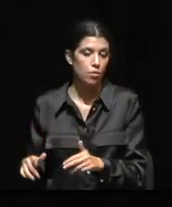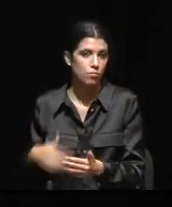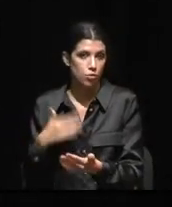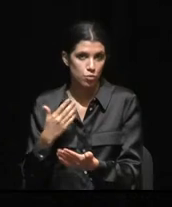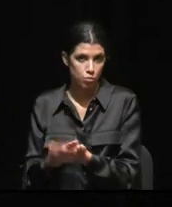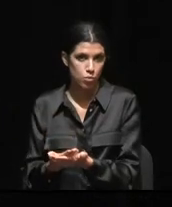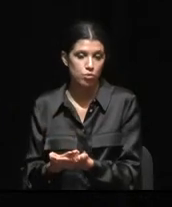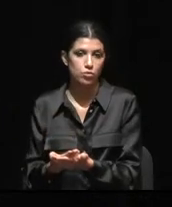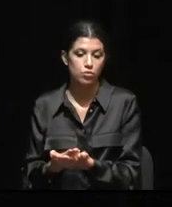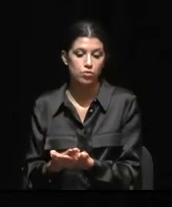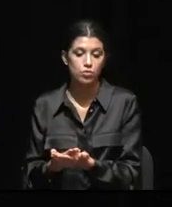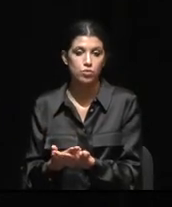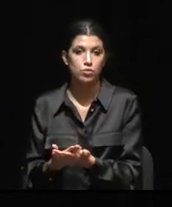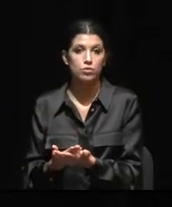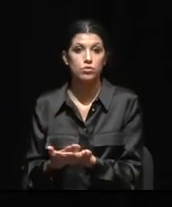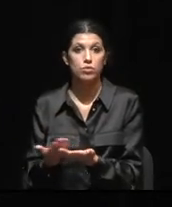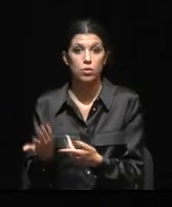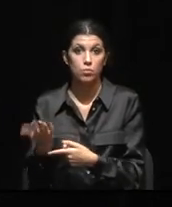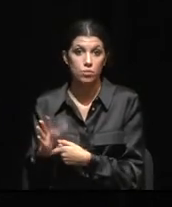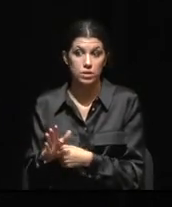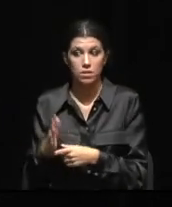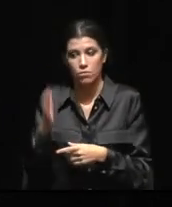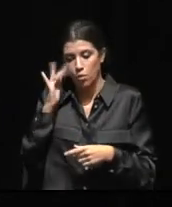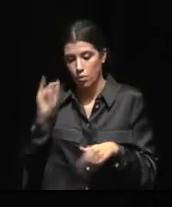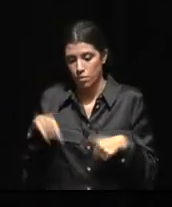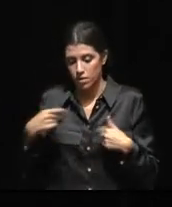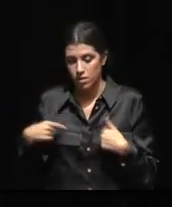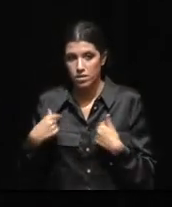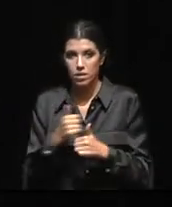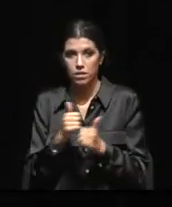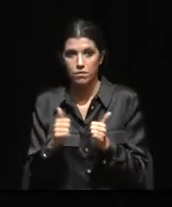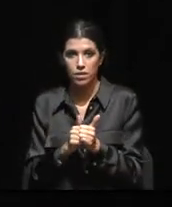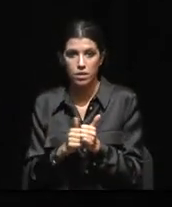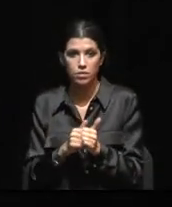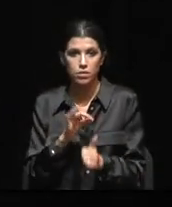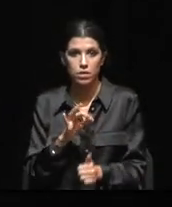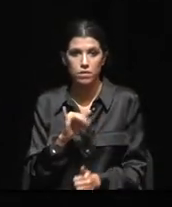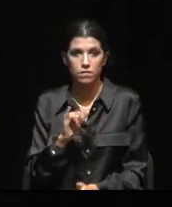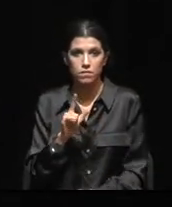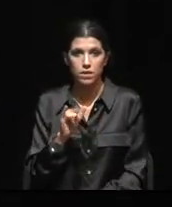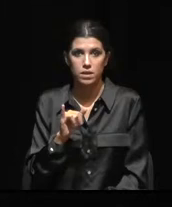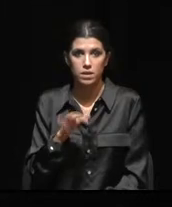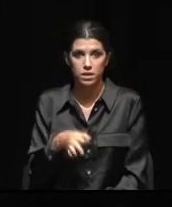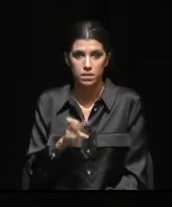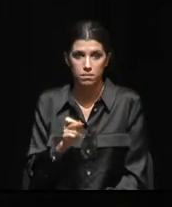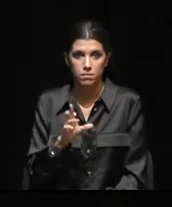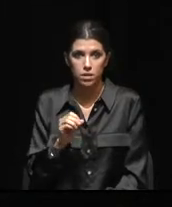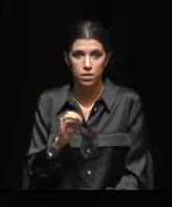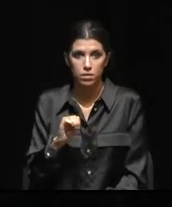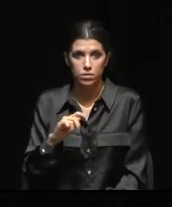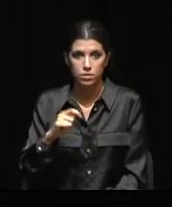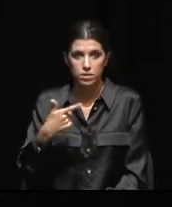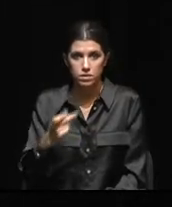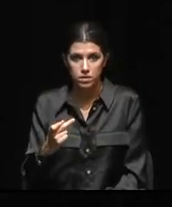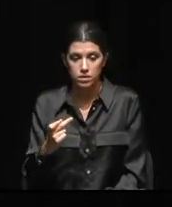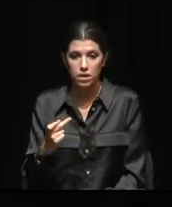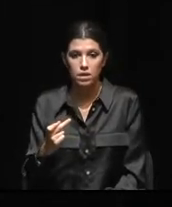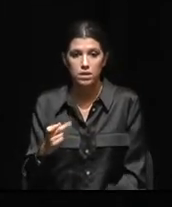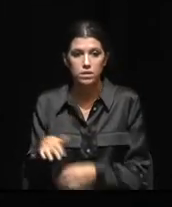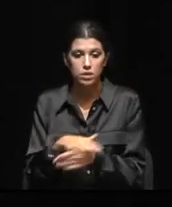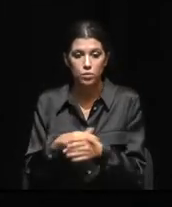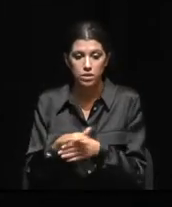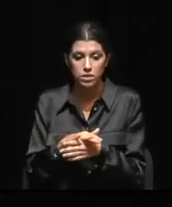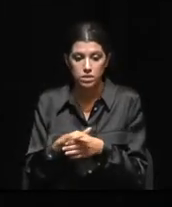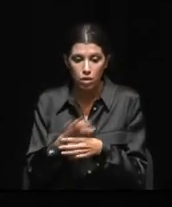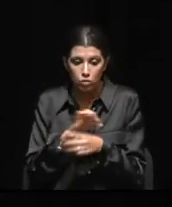em particular através da iniciativa da senhora vereadora Filipe bar Roseta que já falou até comigo sobre estas matérias sobre casos concretos em ovalado que a minha obrigação de saber o que